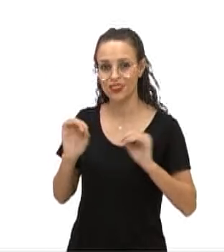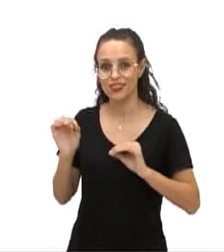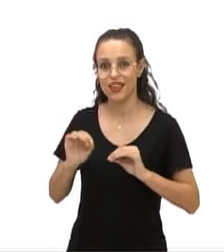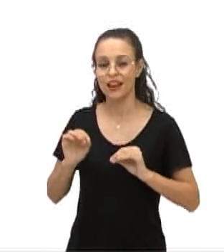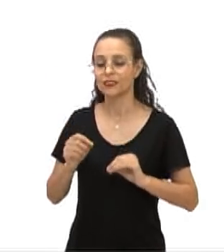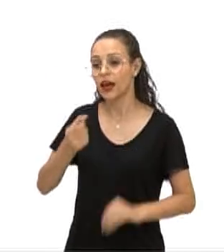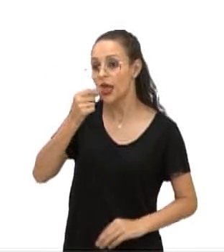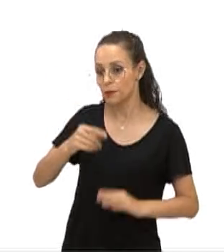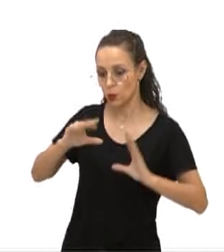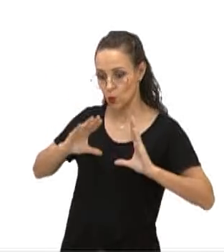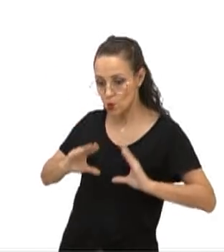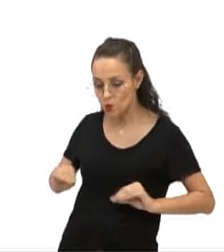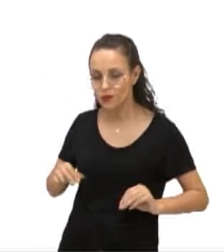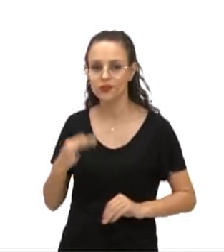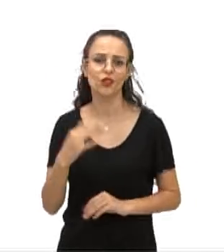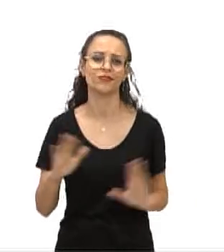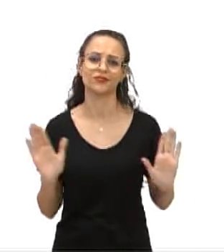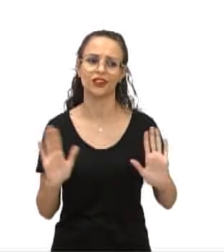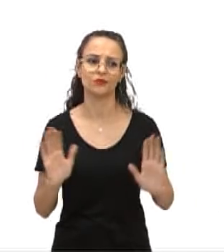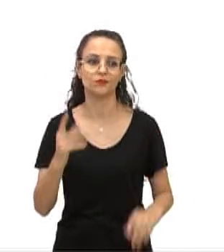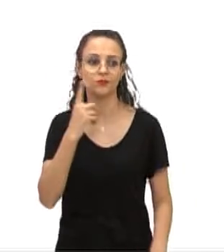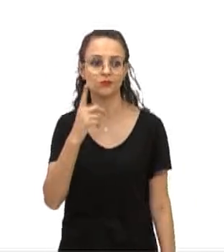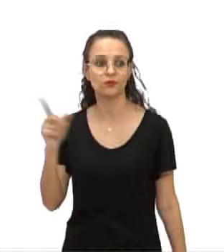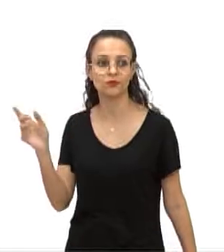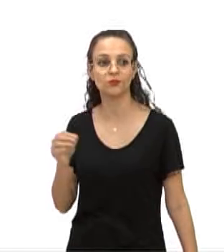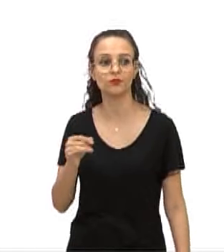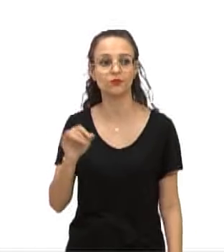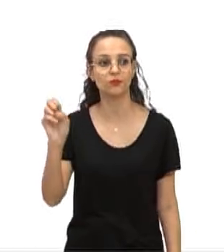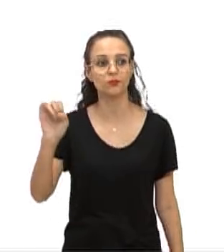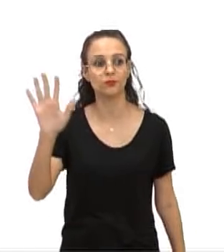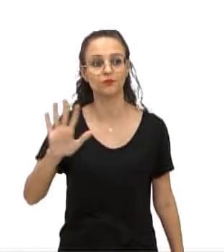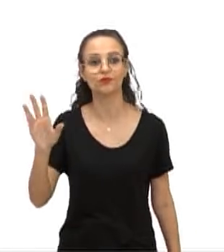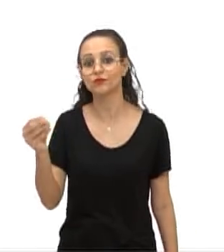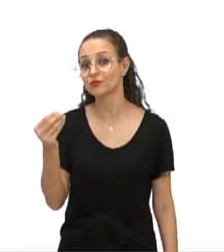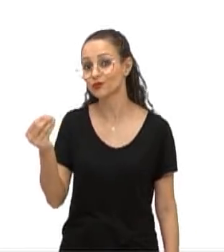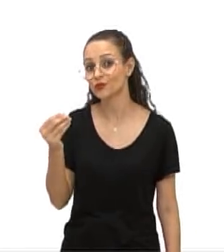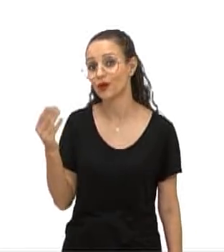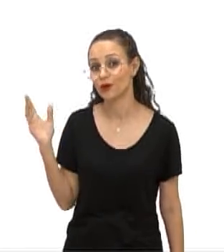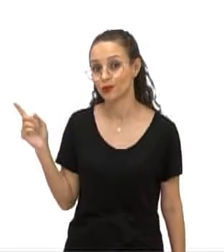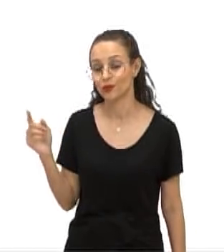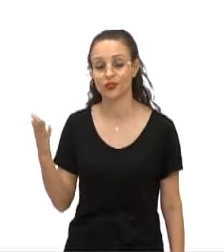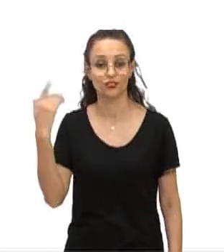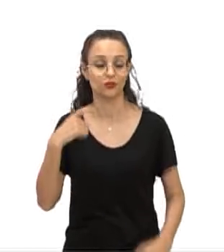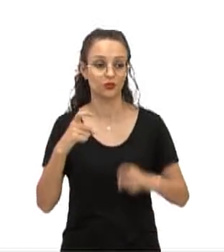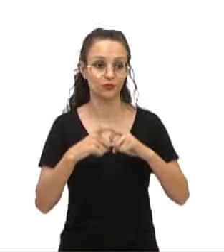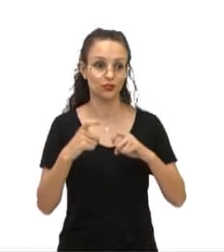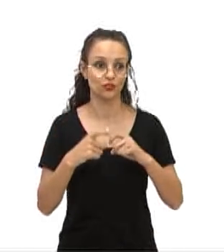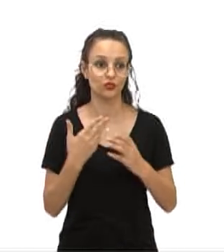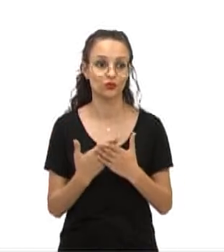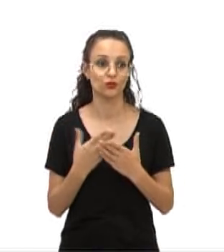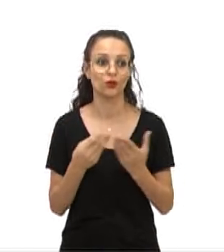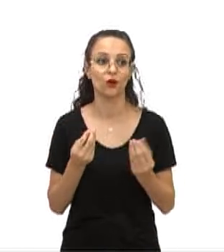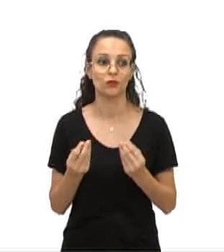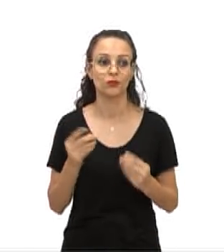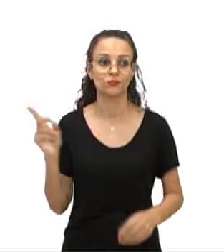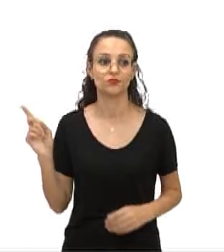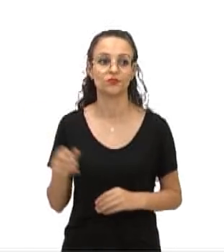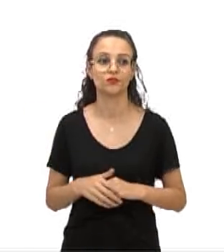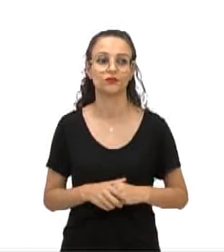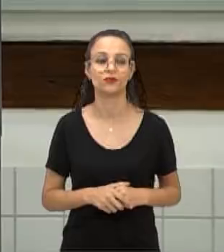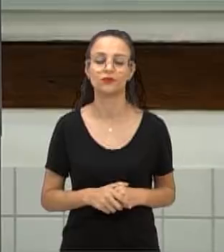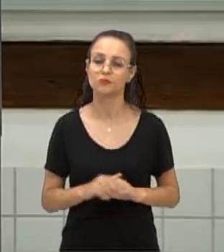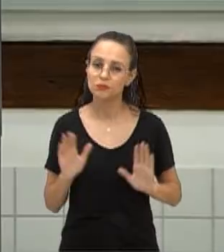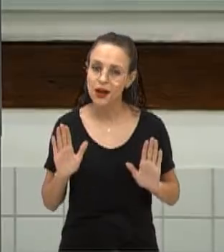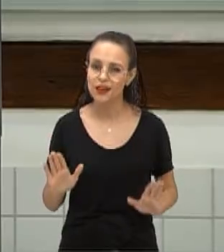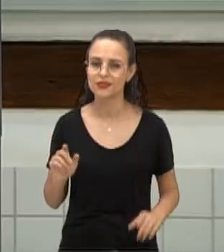imaginem como é que foi, né? Aqui eu tenho uma imagem que mostra mais ou menos como é que era o estudo da medicina na época. Mas